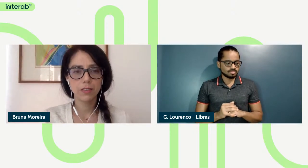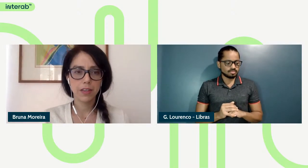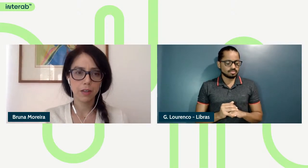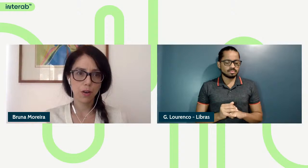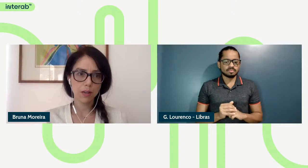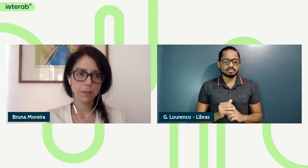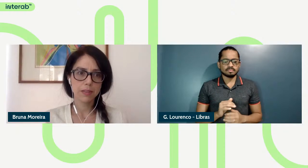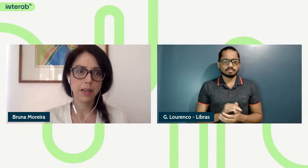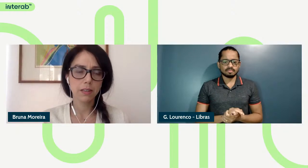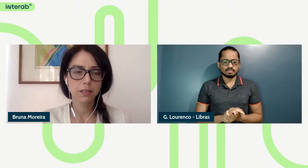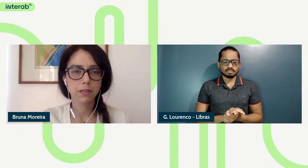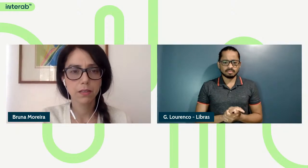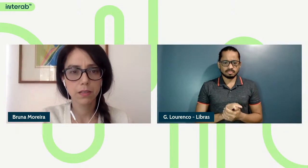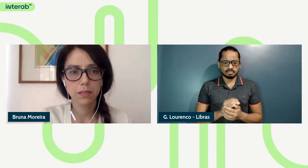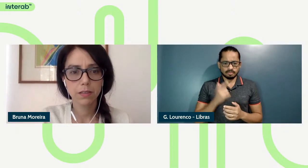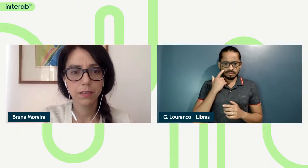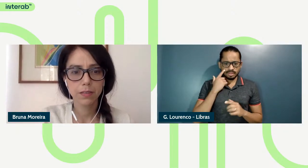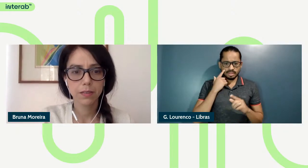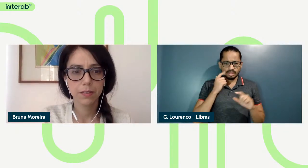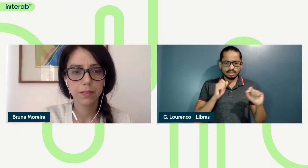vocês veem agora a minha tela?